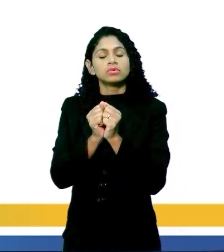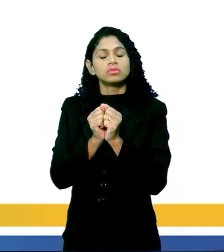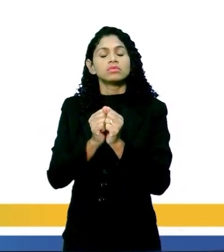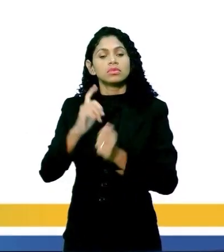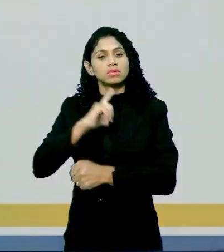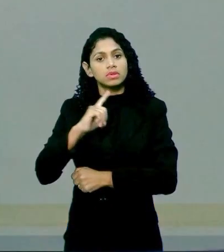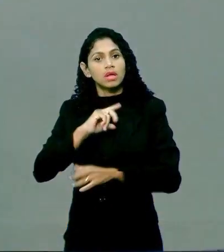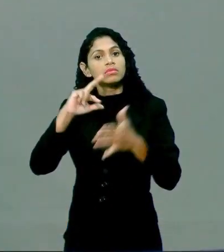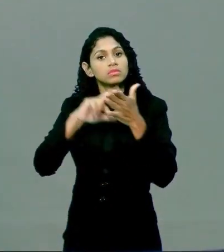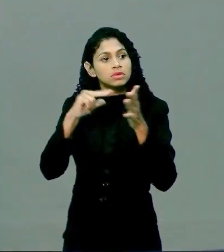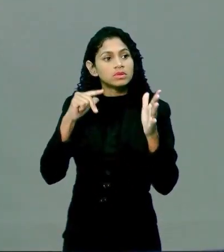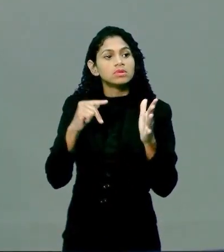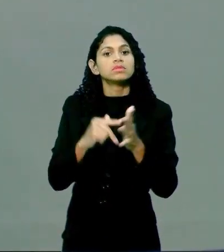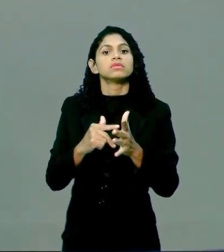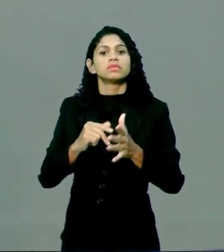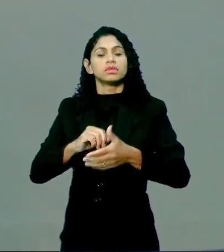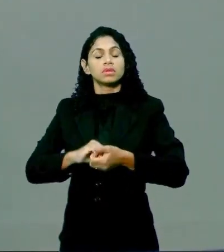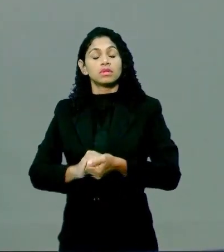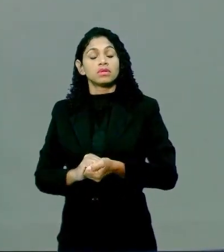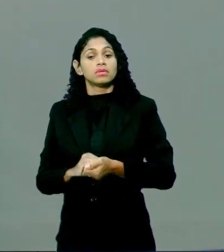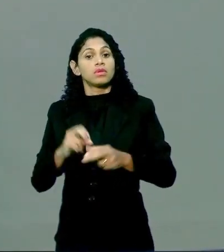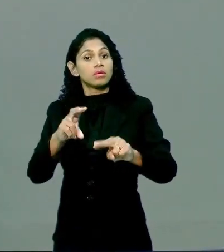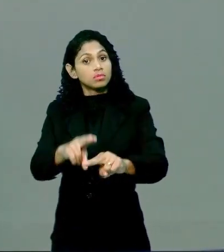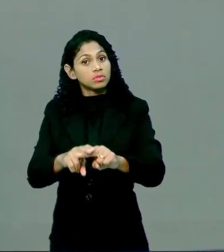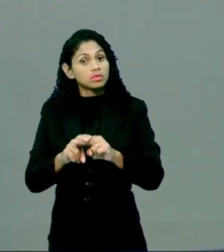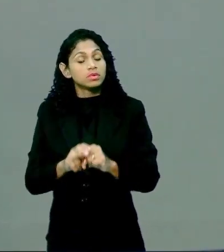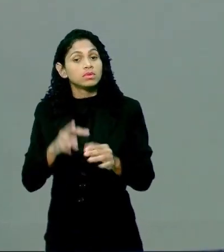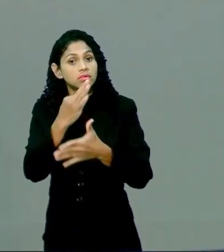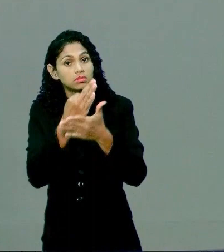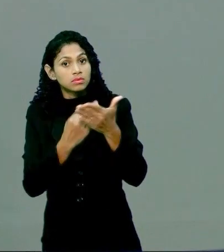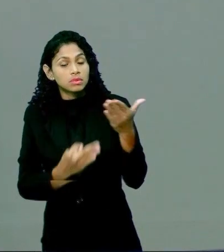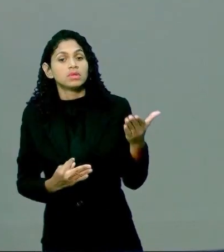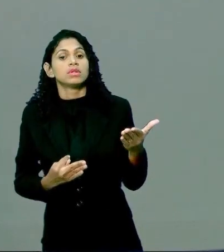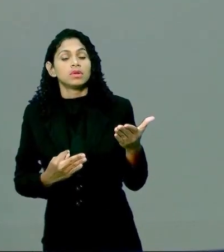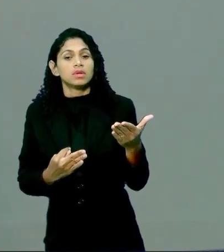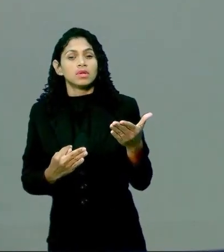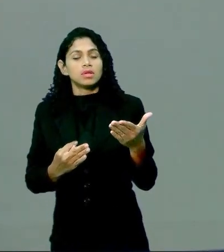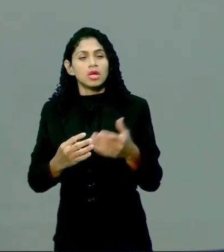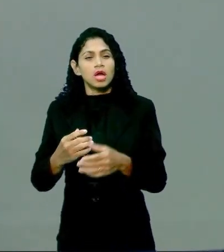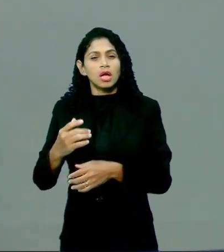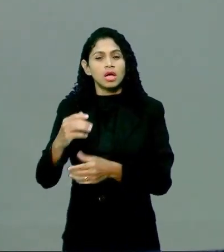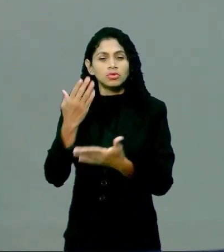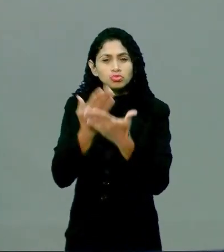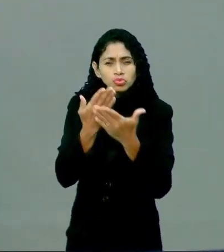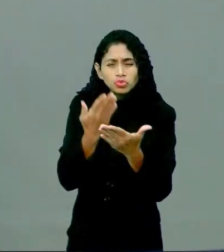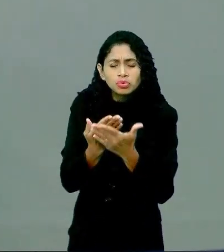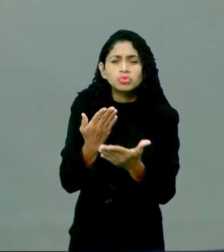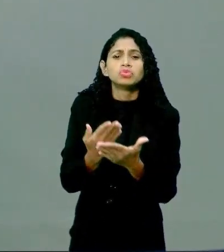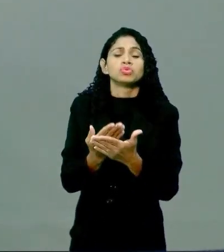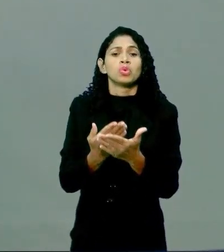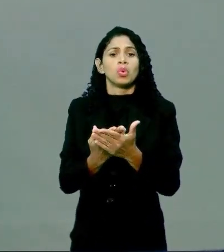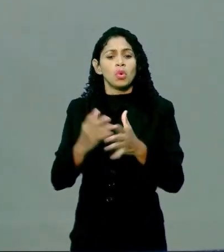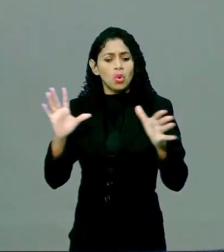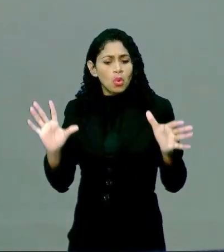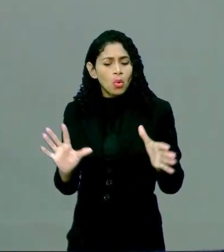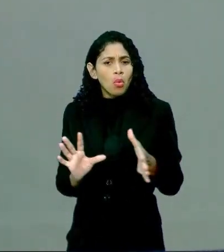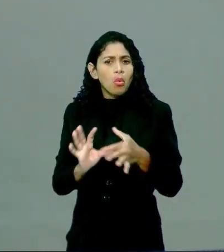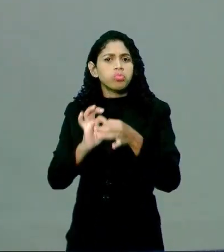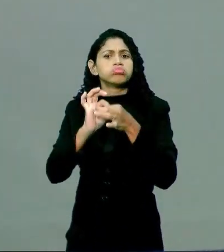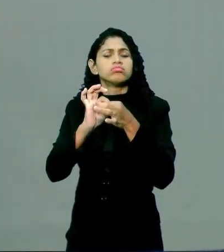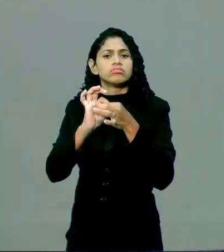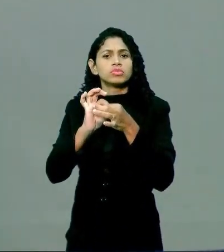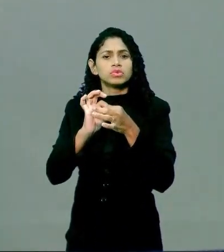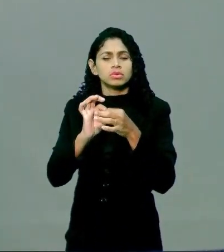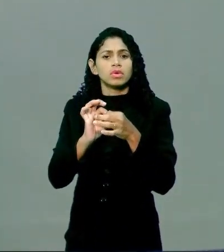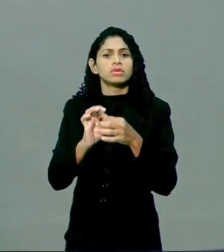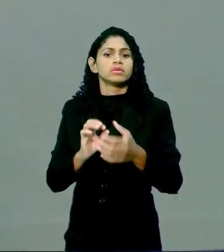sempre quando a gente fala de texto, por isso que a gente estuda bastante, conexão entre frases, entre orações,